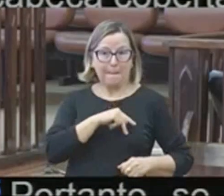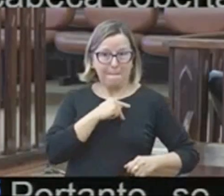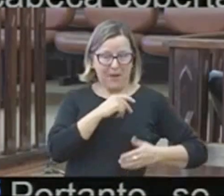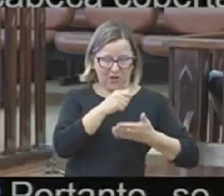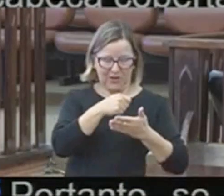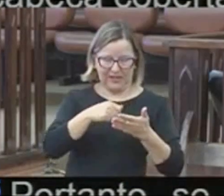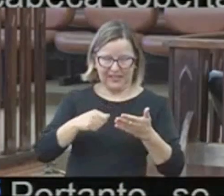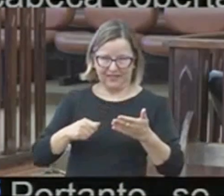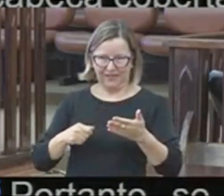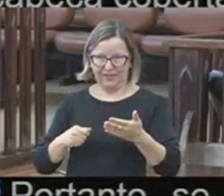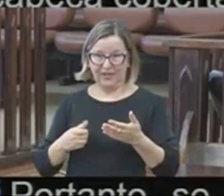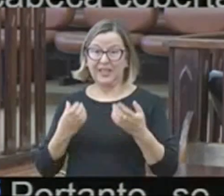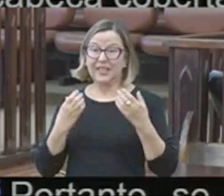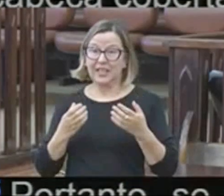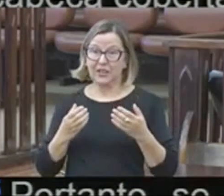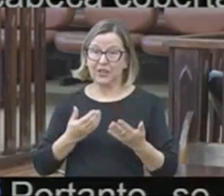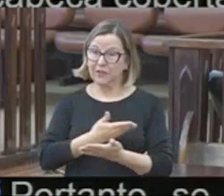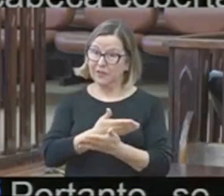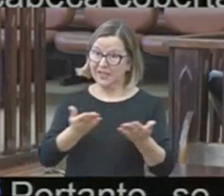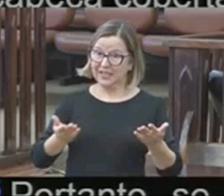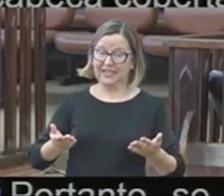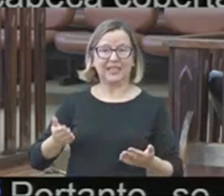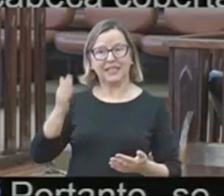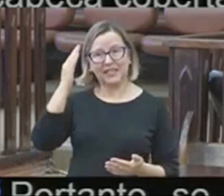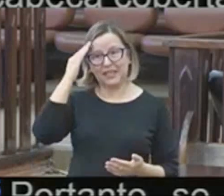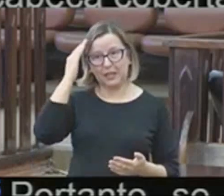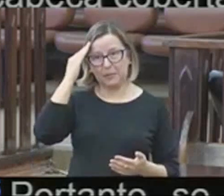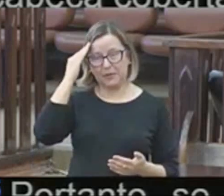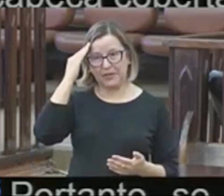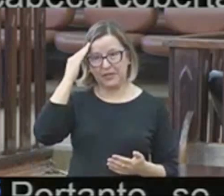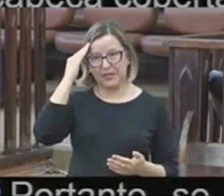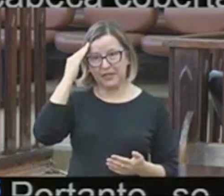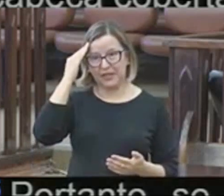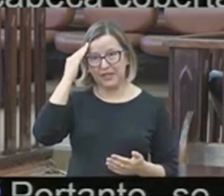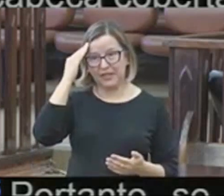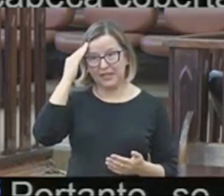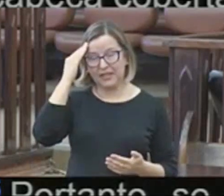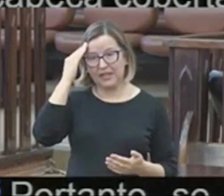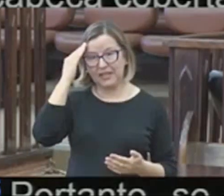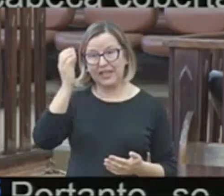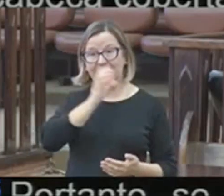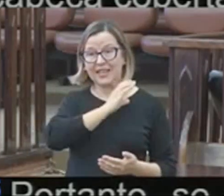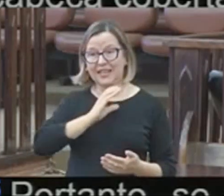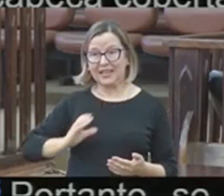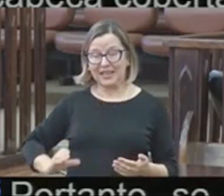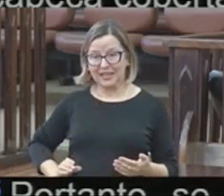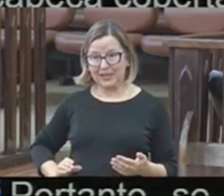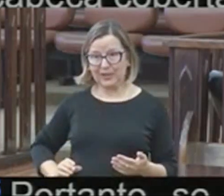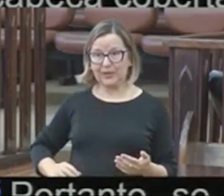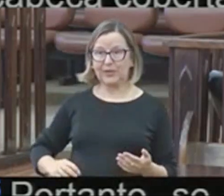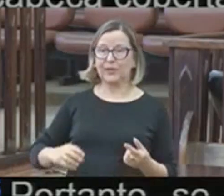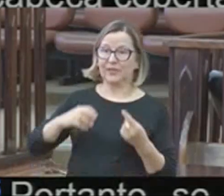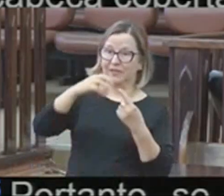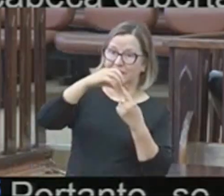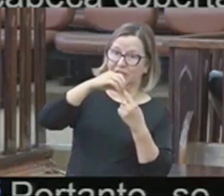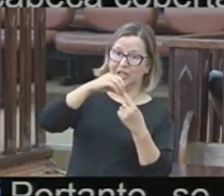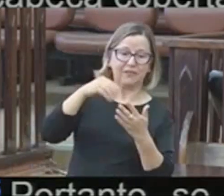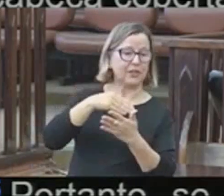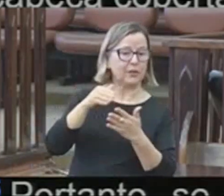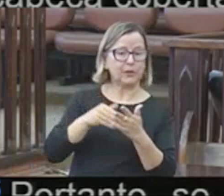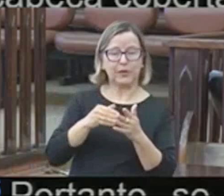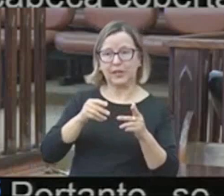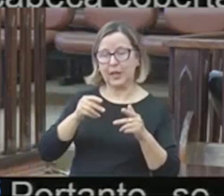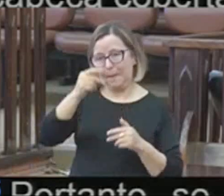que saibais ser Cristo o cabeça de todo homem, e o homem o cabeça da mulher,